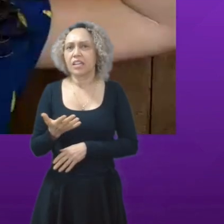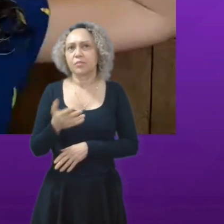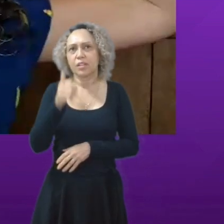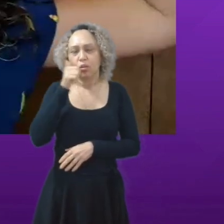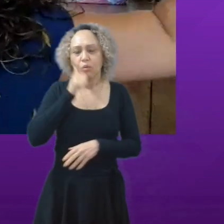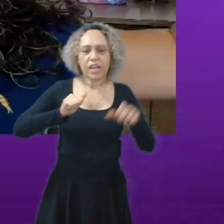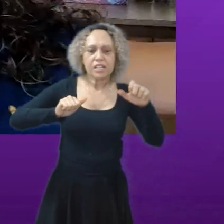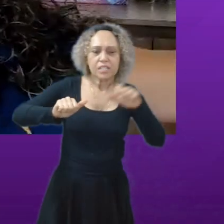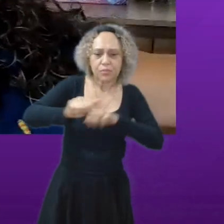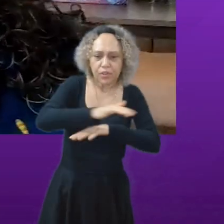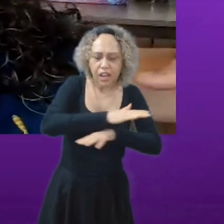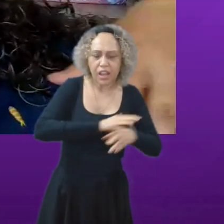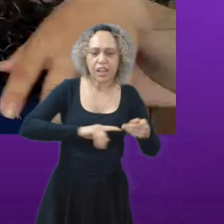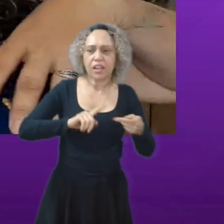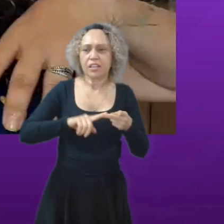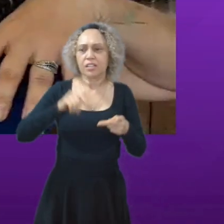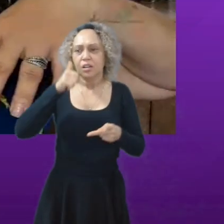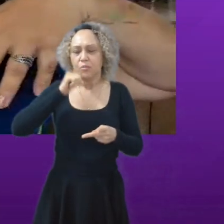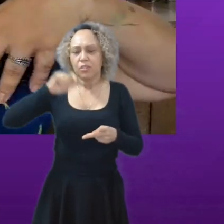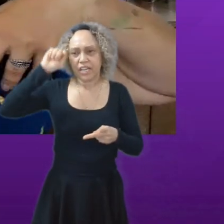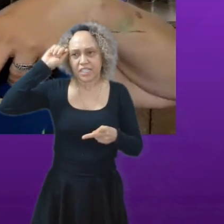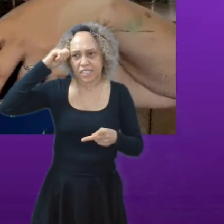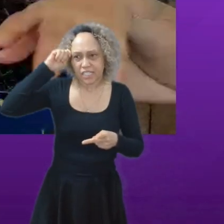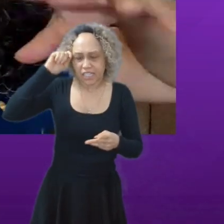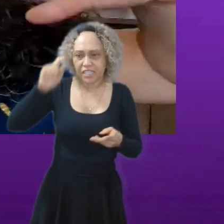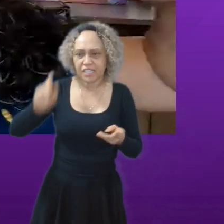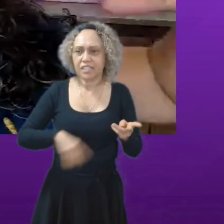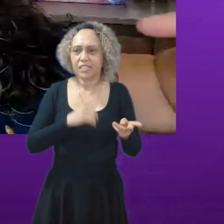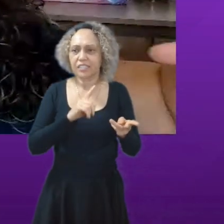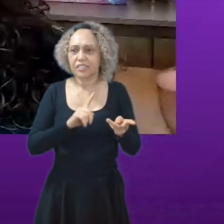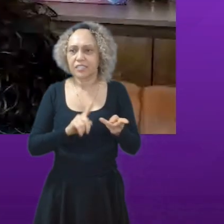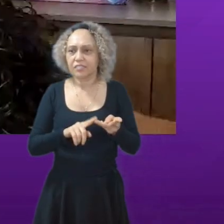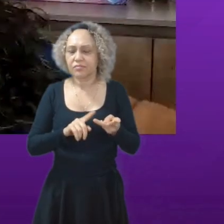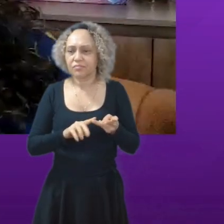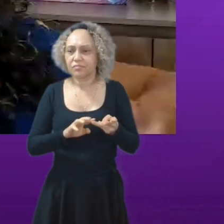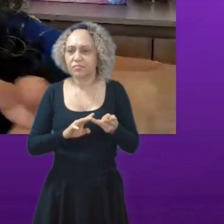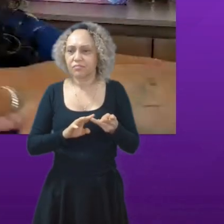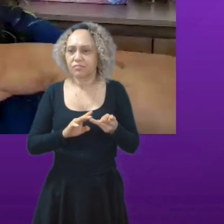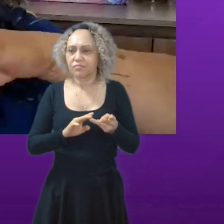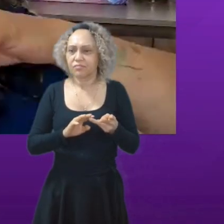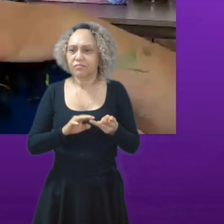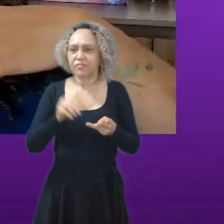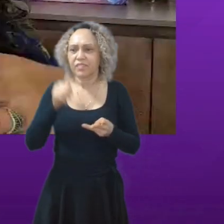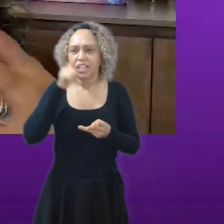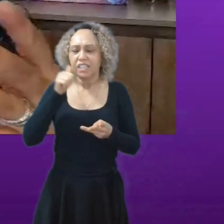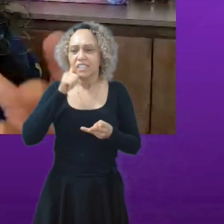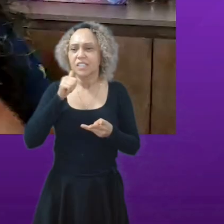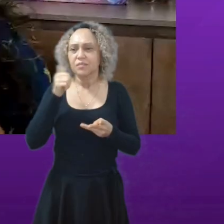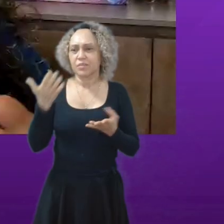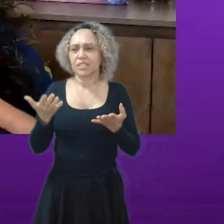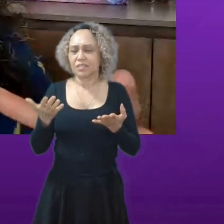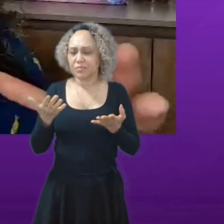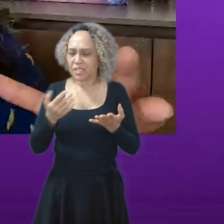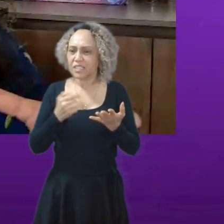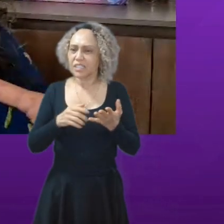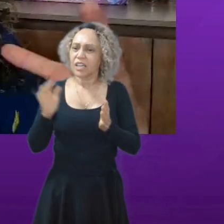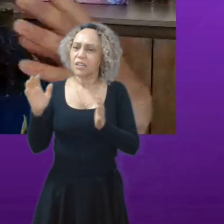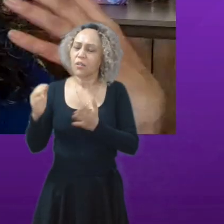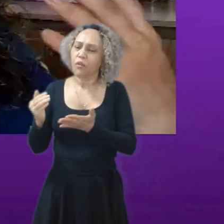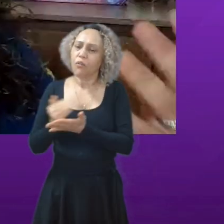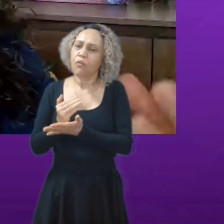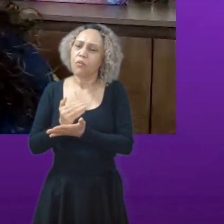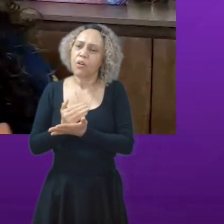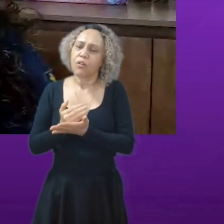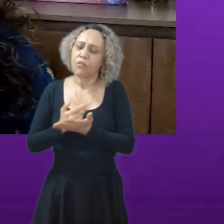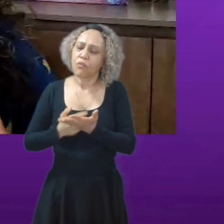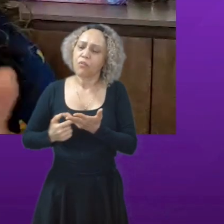gente vê o Programaria, ai meu Deus, vai ter as Mina Programam, tem tantos grupos assim que